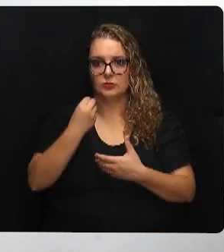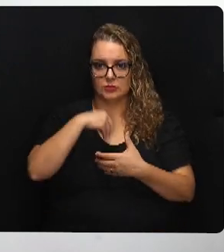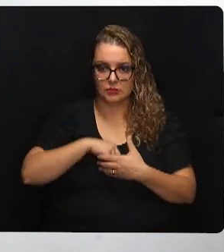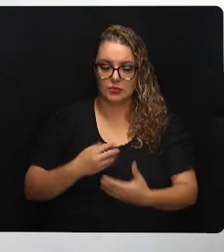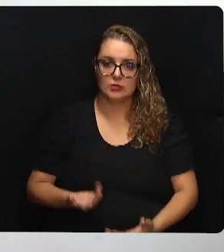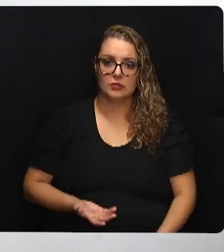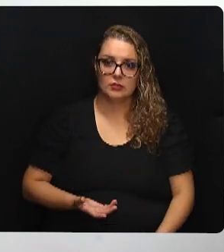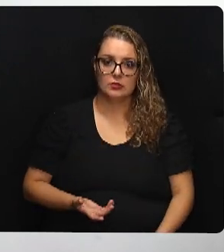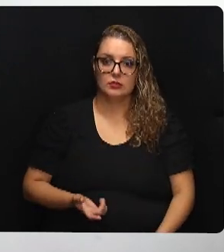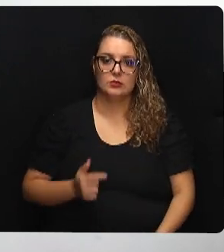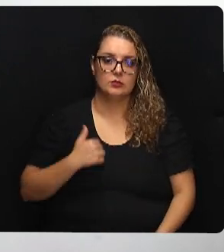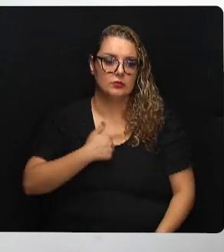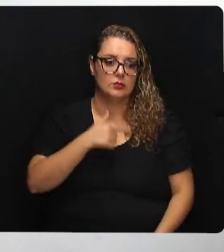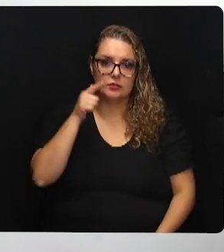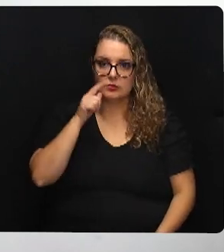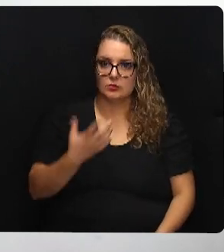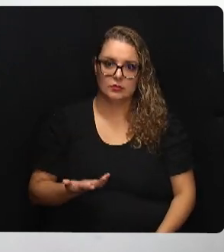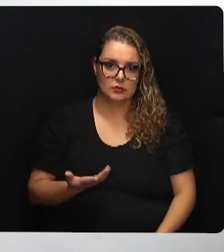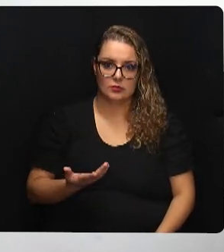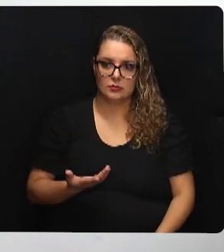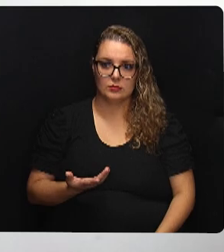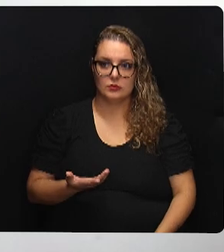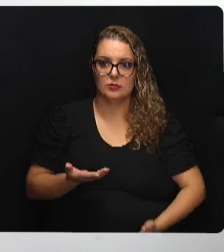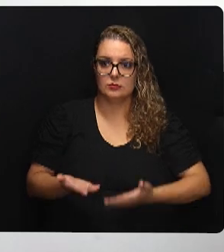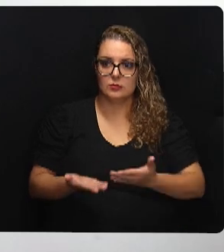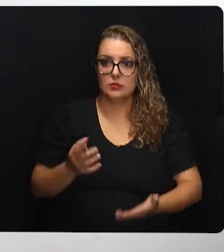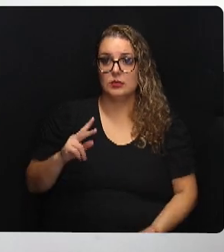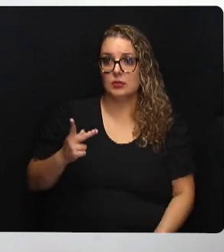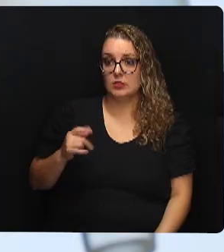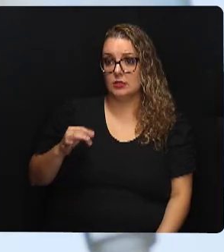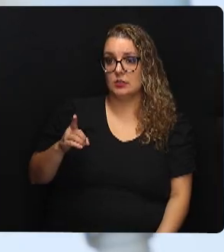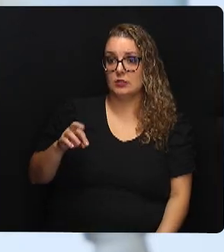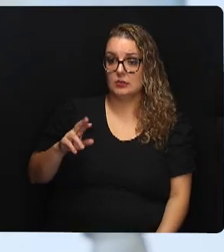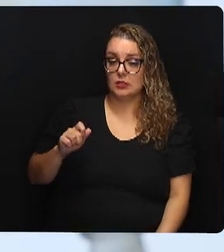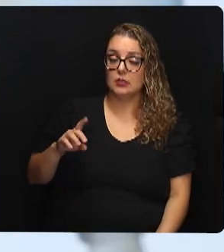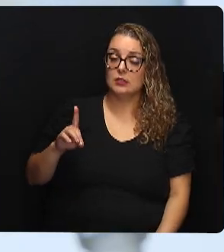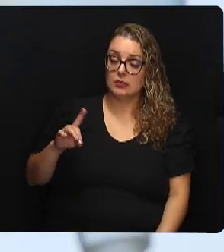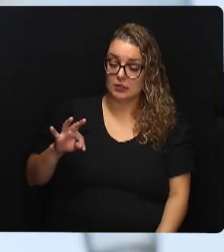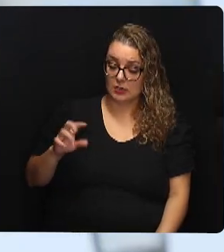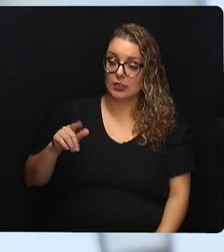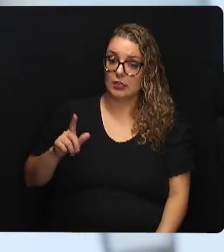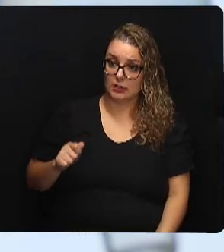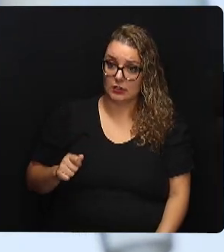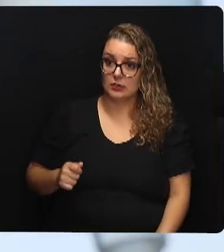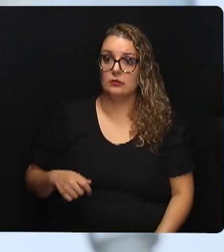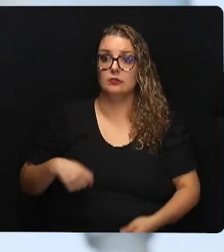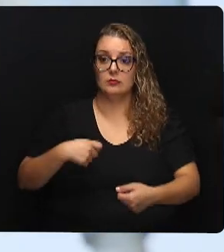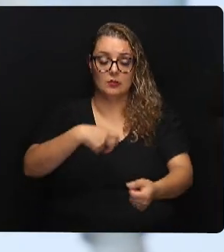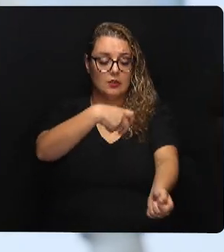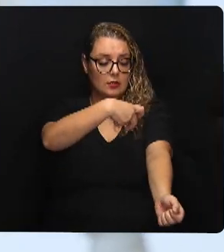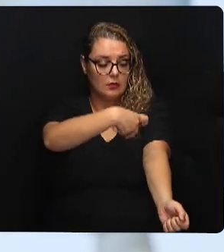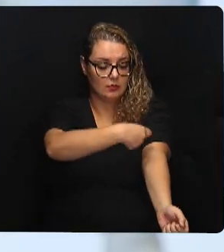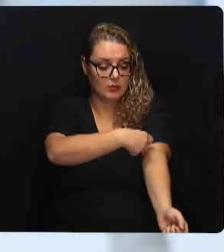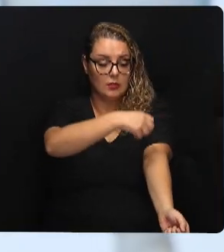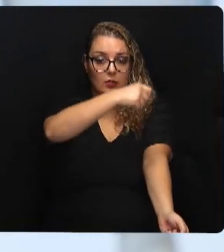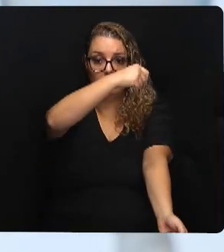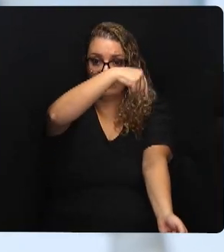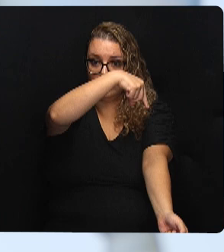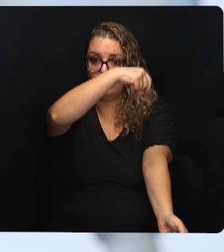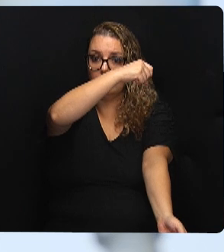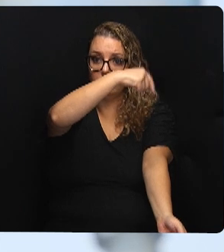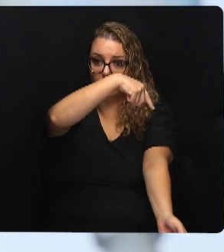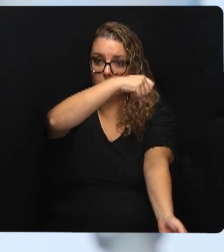vomitando tudo que ela ingere, ou seja, a gente não vai conseguir manter essa pessoa hidratada. Então, ela vai precisar de uma hidratação venosa, né,